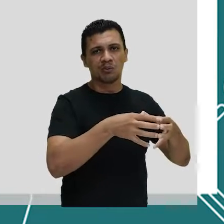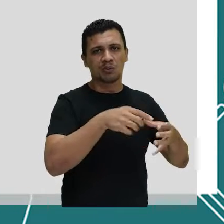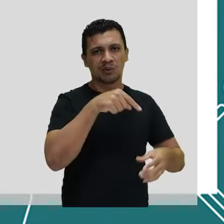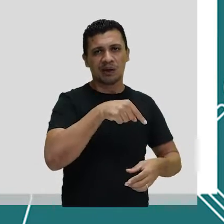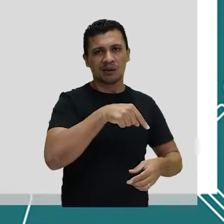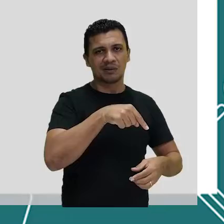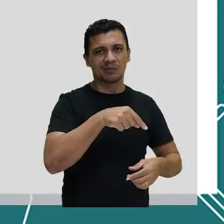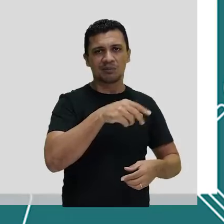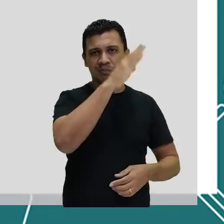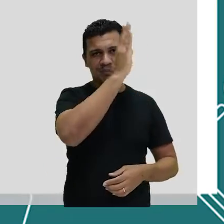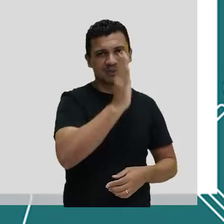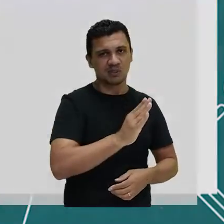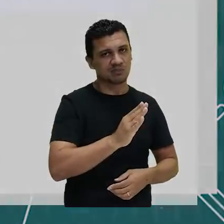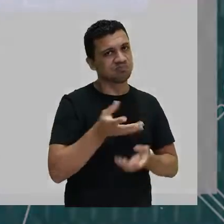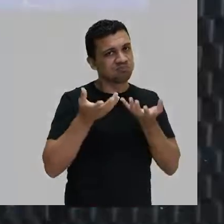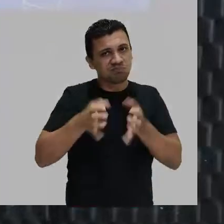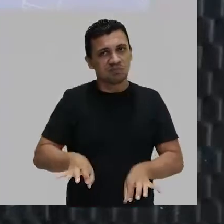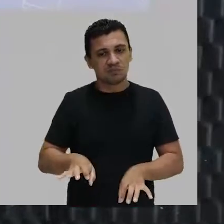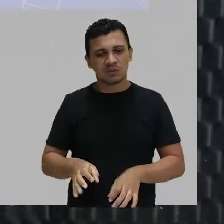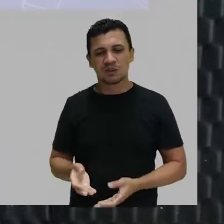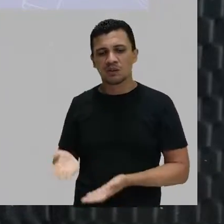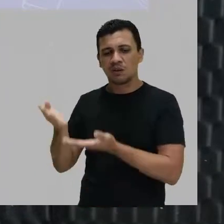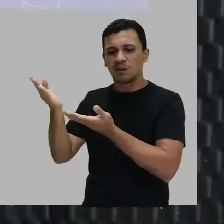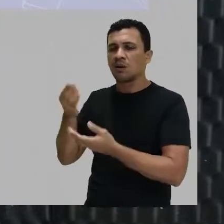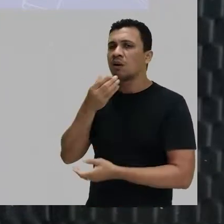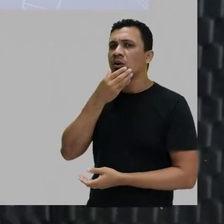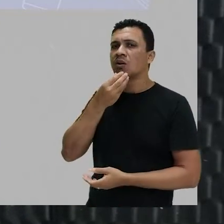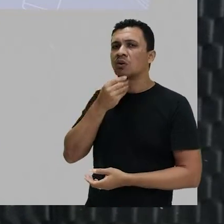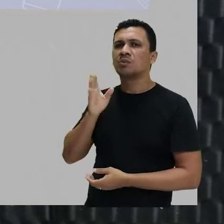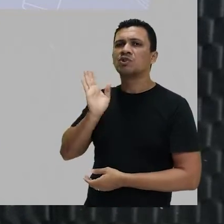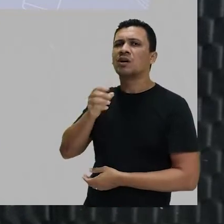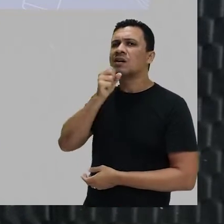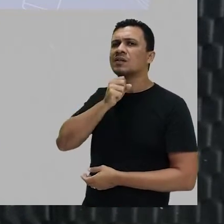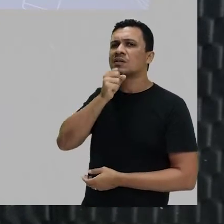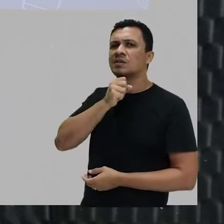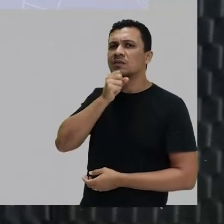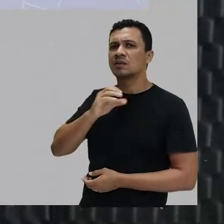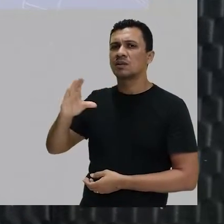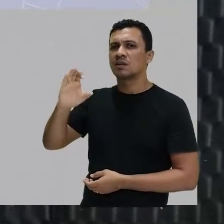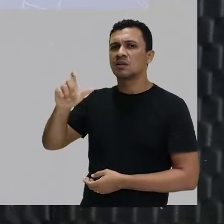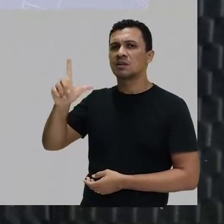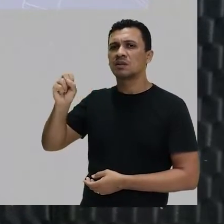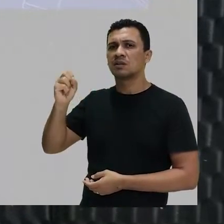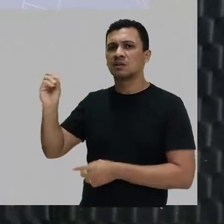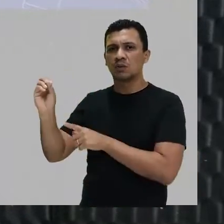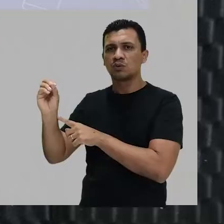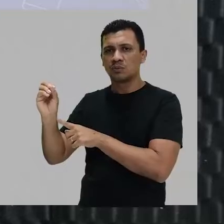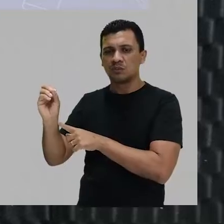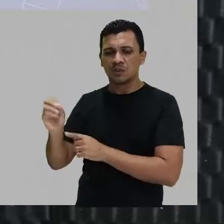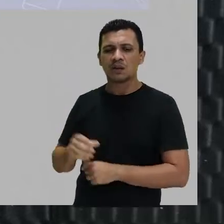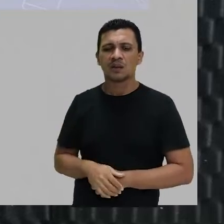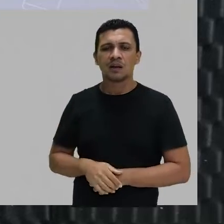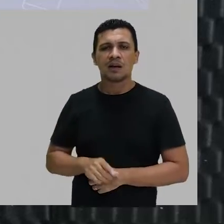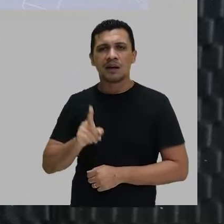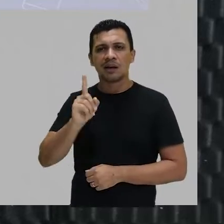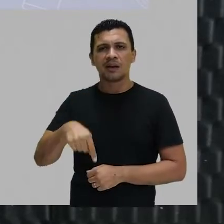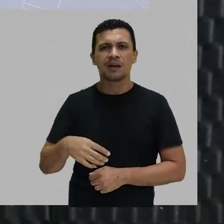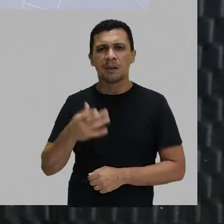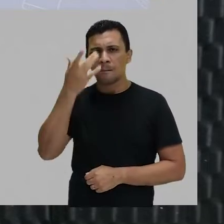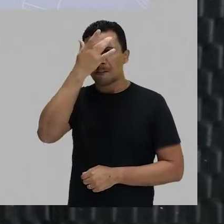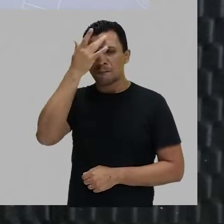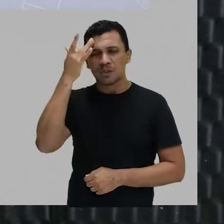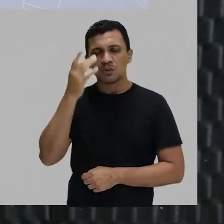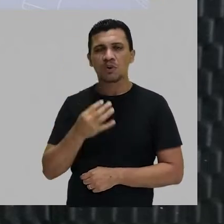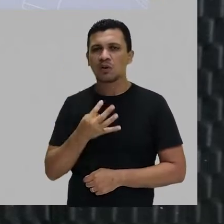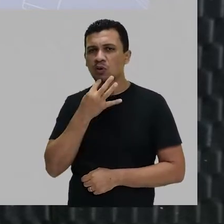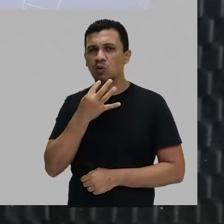né? E aí uma figura do Zé Celso, já mais antigo, com uma remontagem de uma peça chamada Roda Viva, que o texto original é de uma pessoa pouco conhecida no